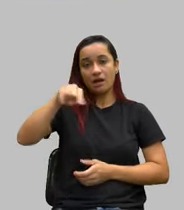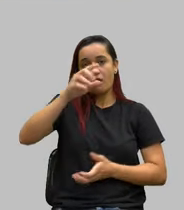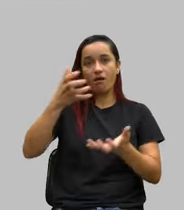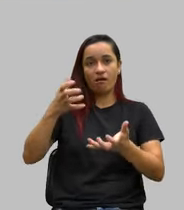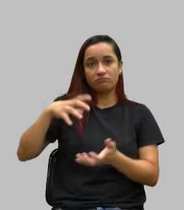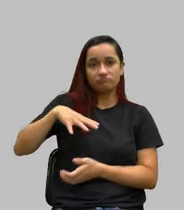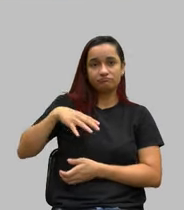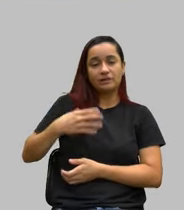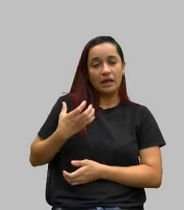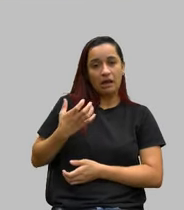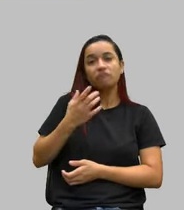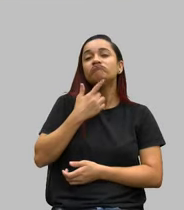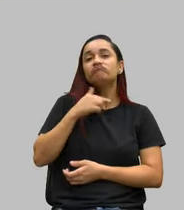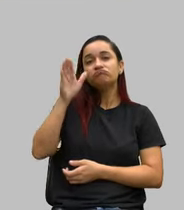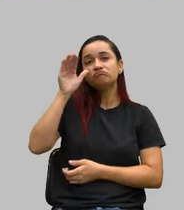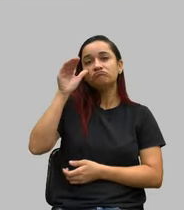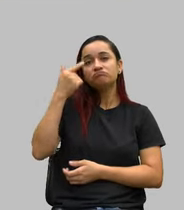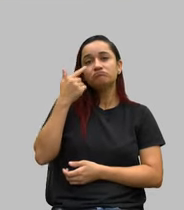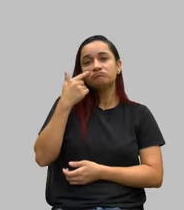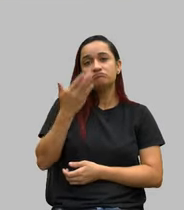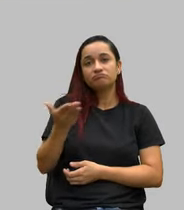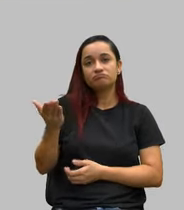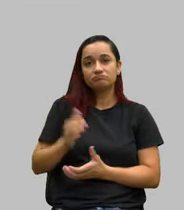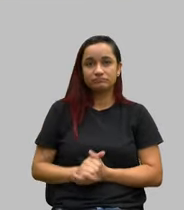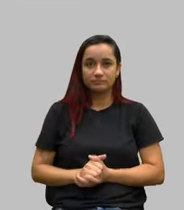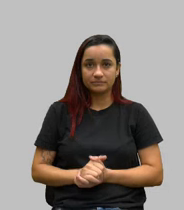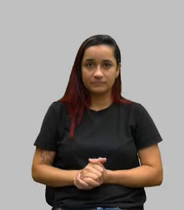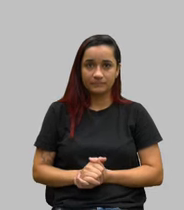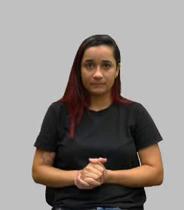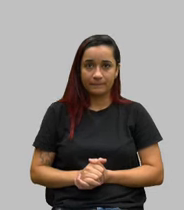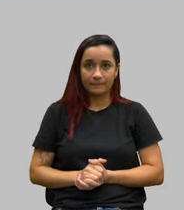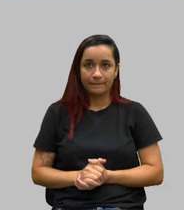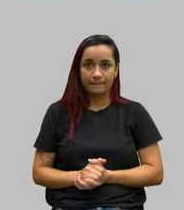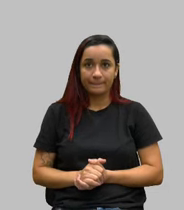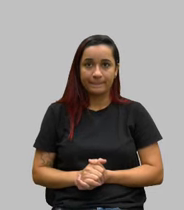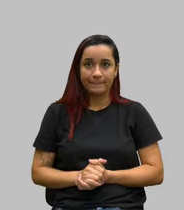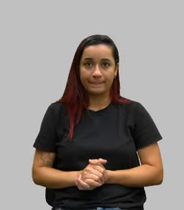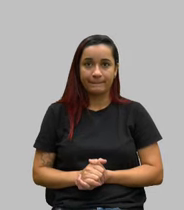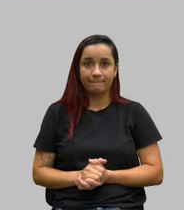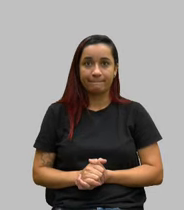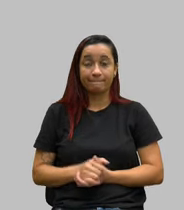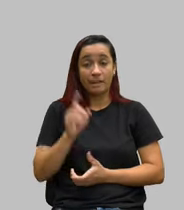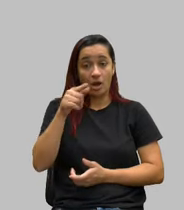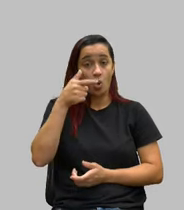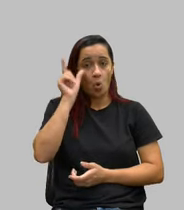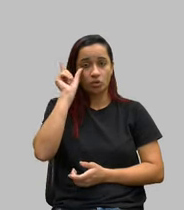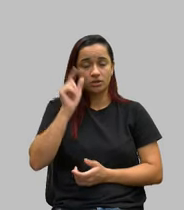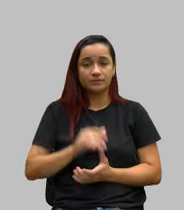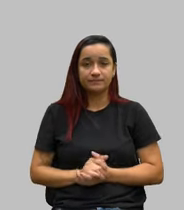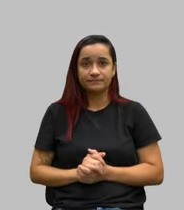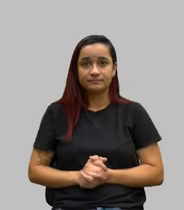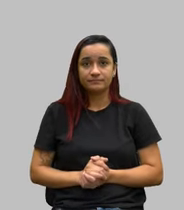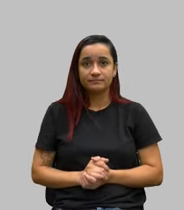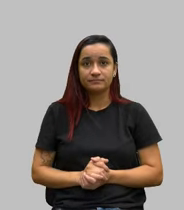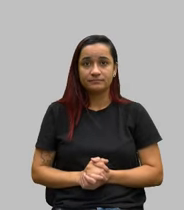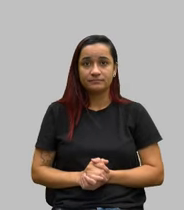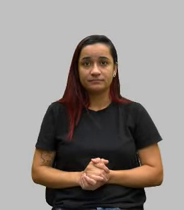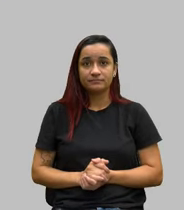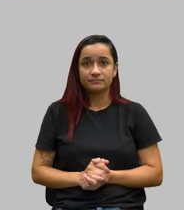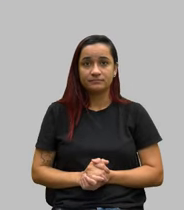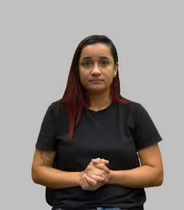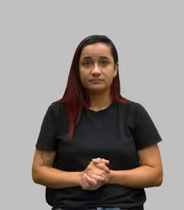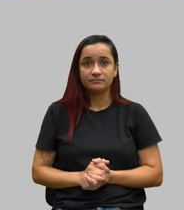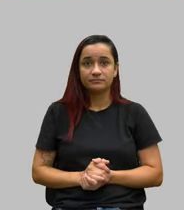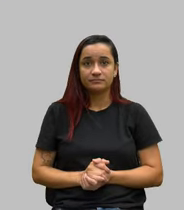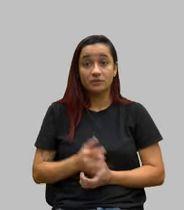ó olha isso nossa senhora isso ontem ó PR aí ó